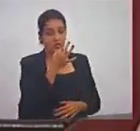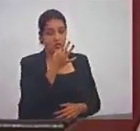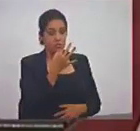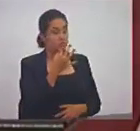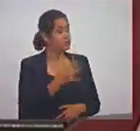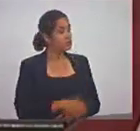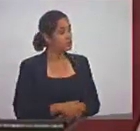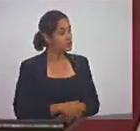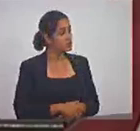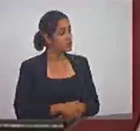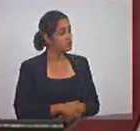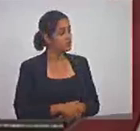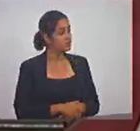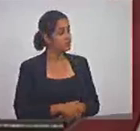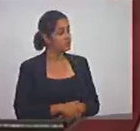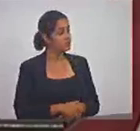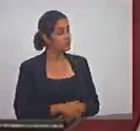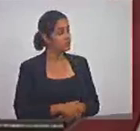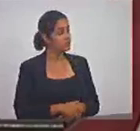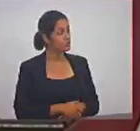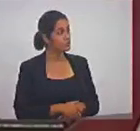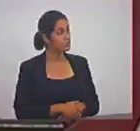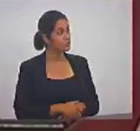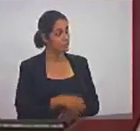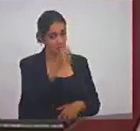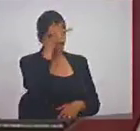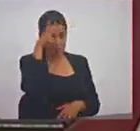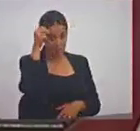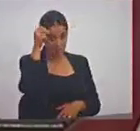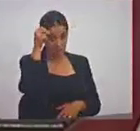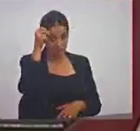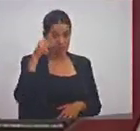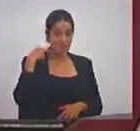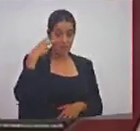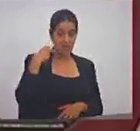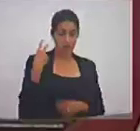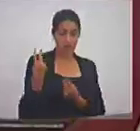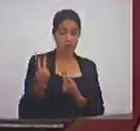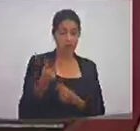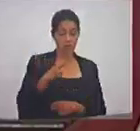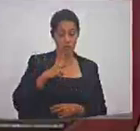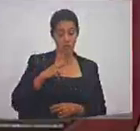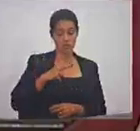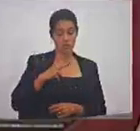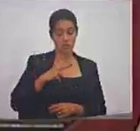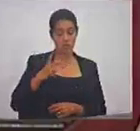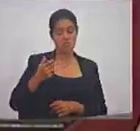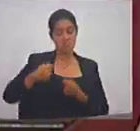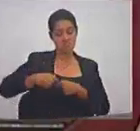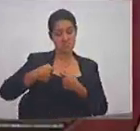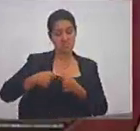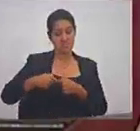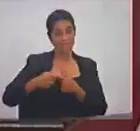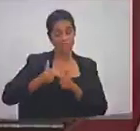teve que ser engolido. O Hermes engoliu o prefeito e o prefeito engoliu o Hermes, do bom sentido, aqui politicamente dizendo, para que